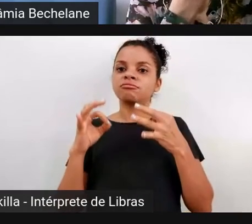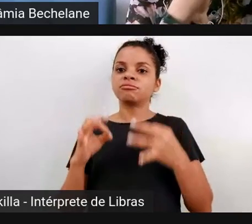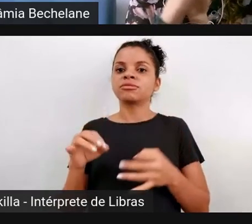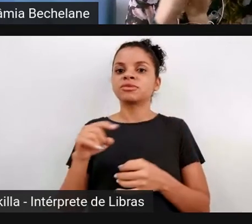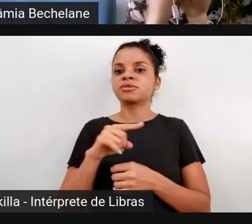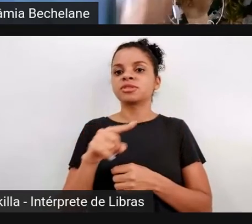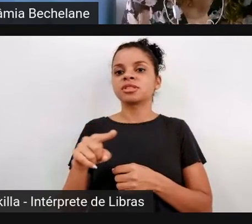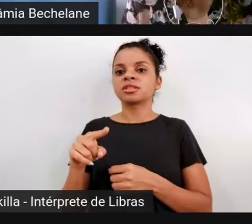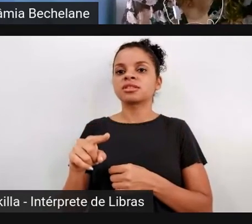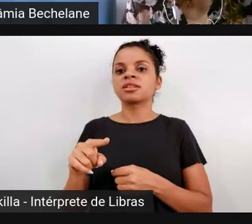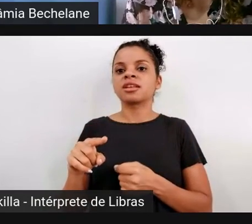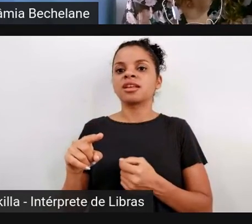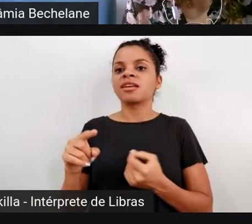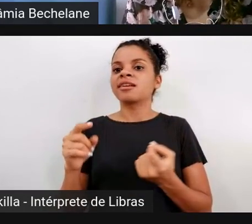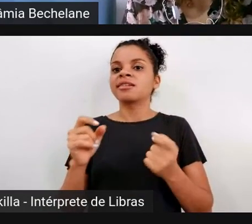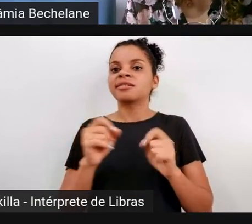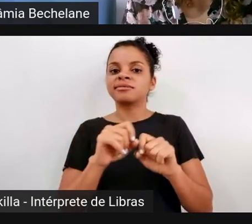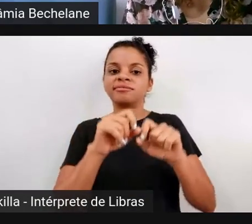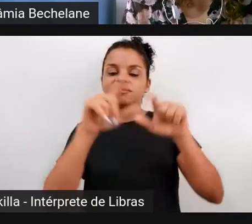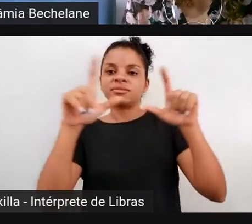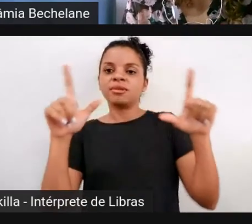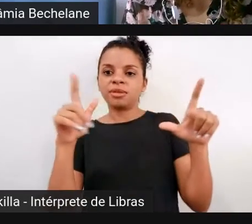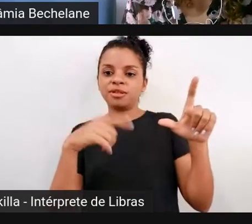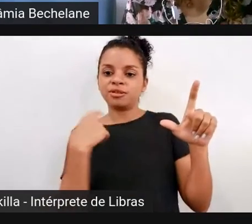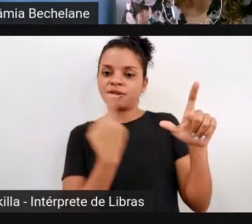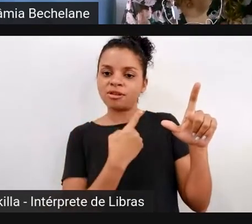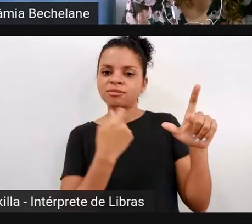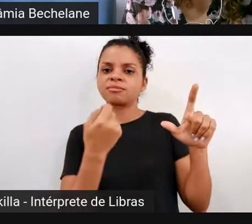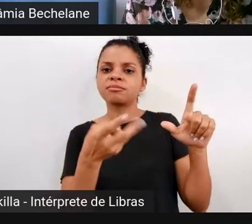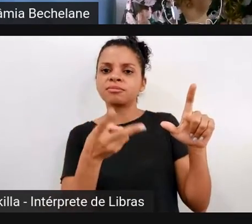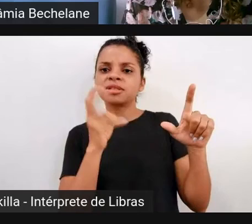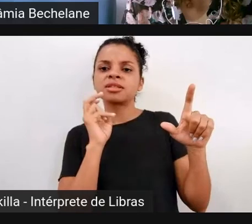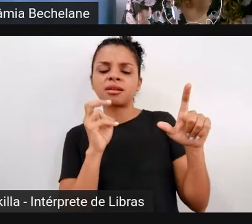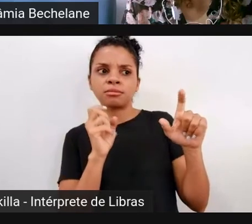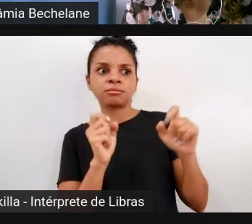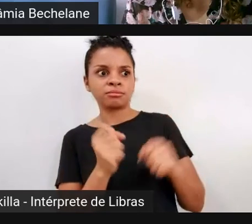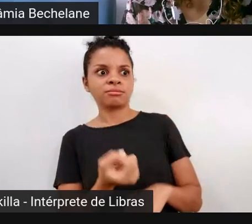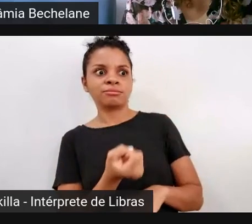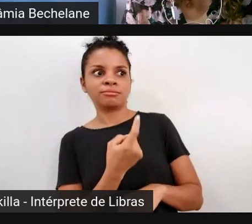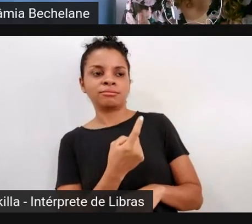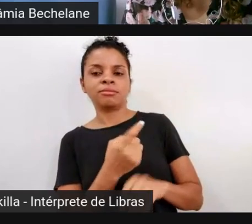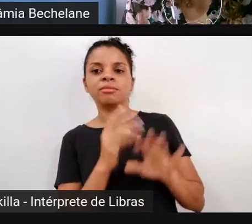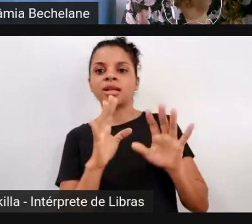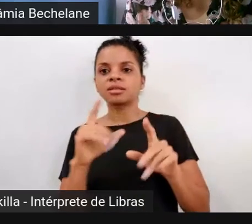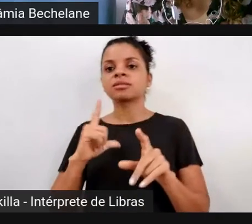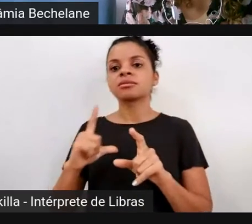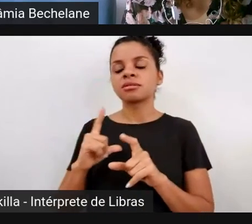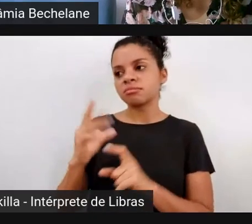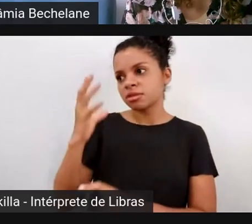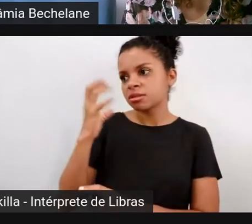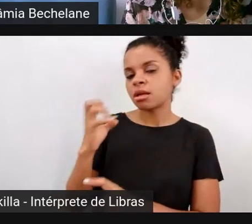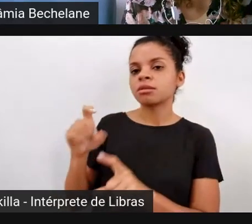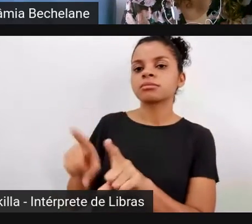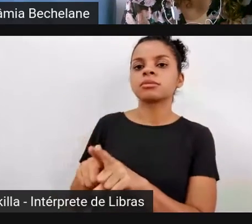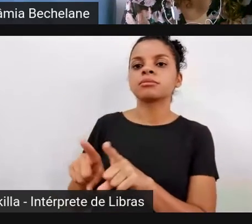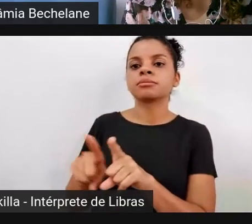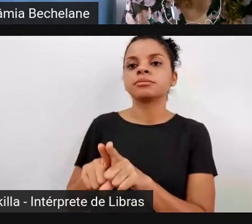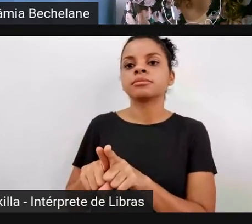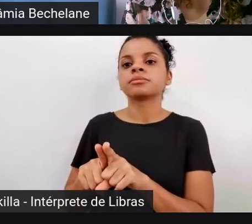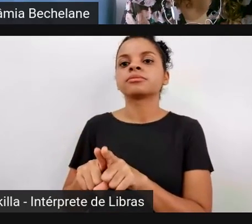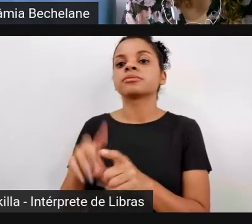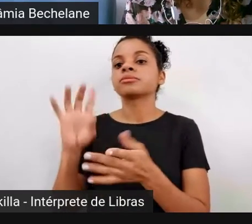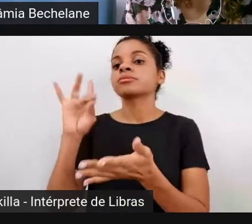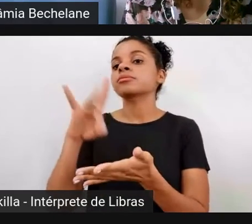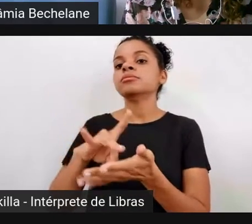nonsense e vão ver coisas um pouquinho mais quadradinhas, feitas para as outras redes. Mas o fato é que nessas postagens em que a